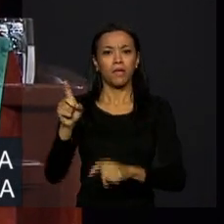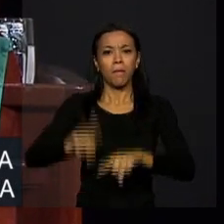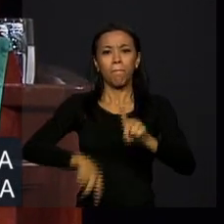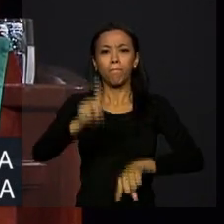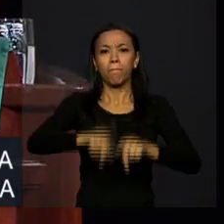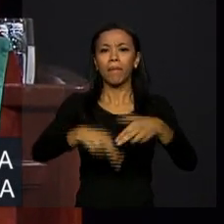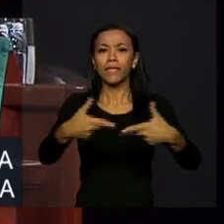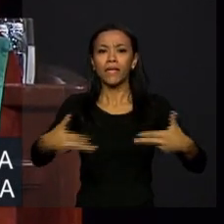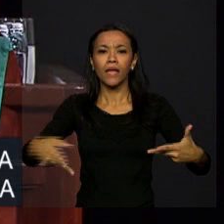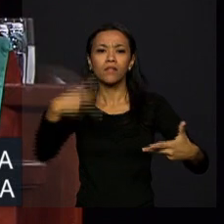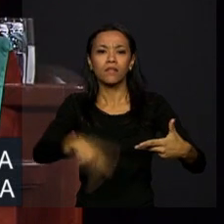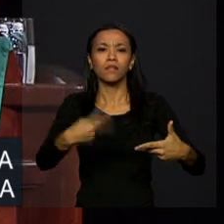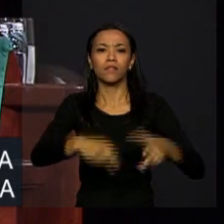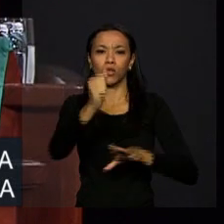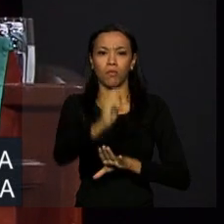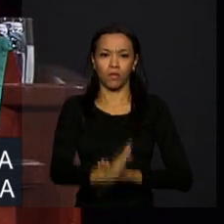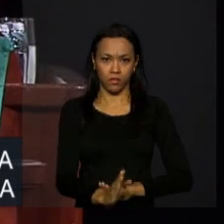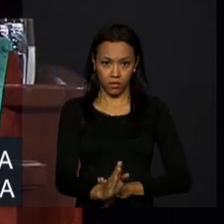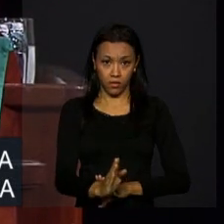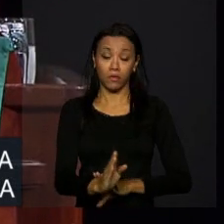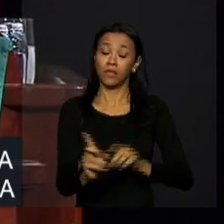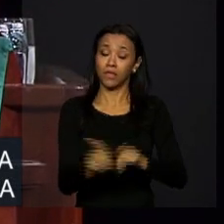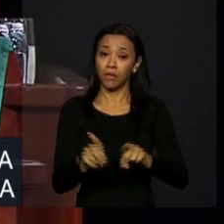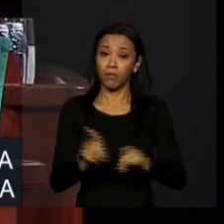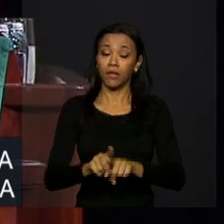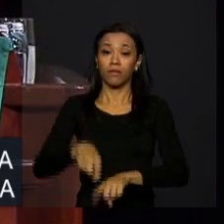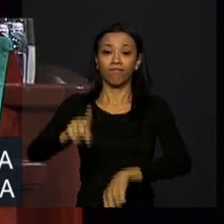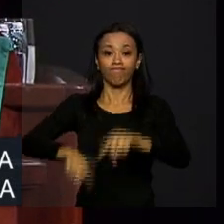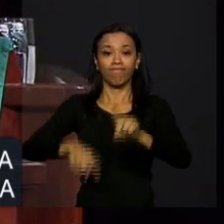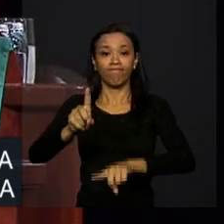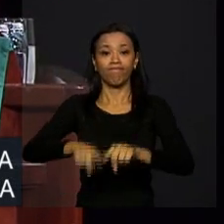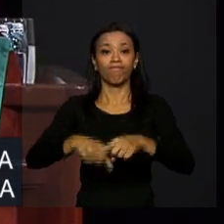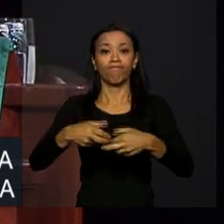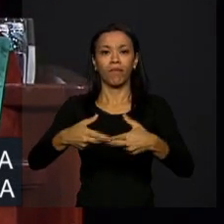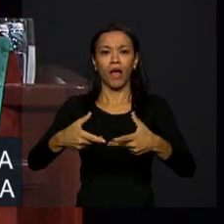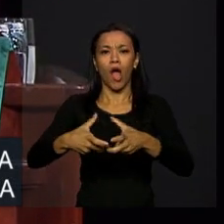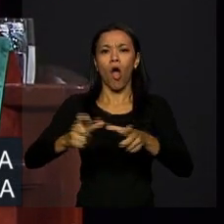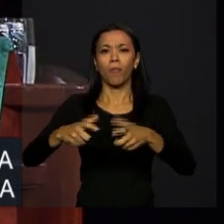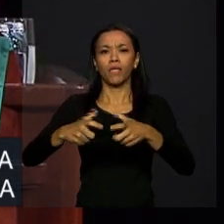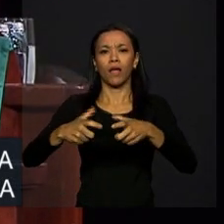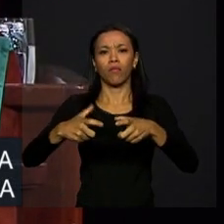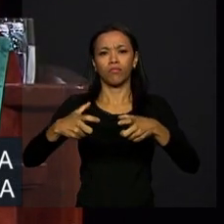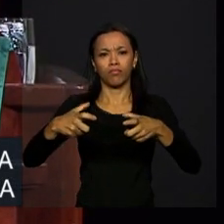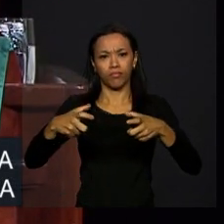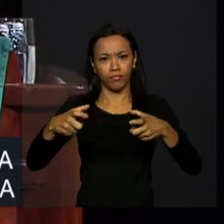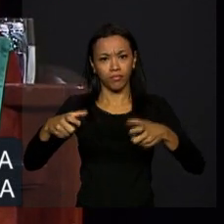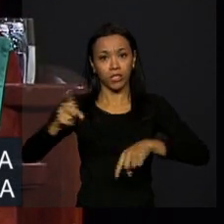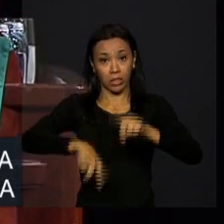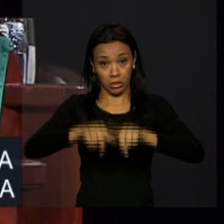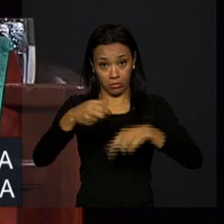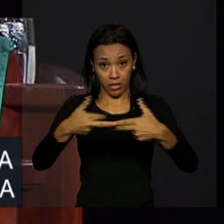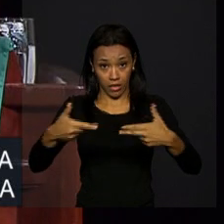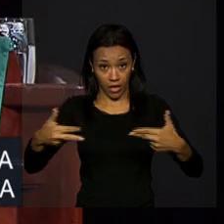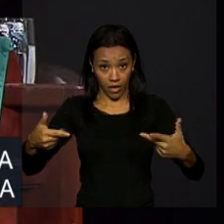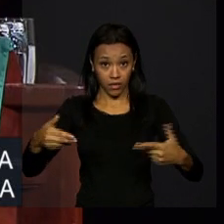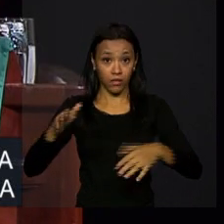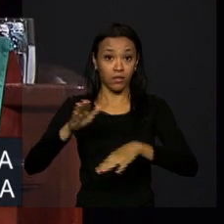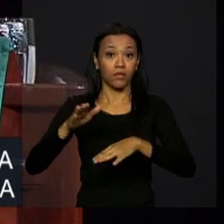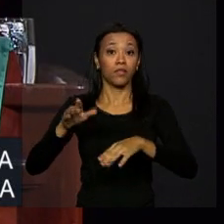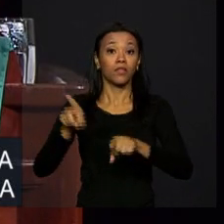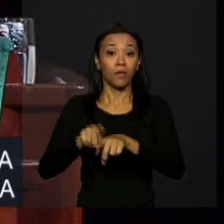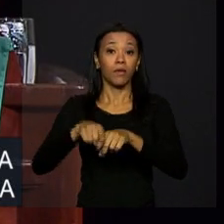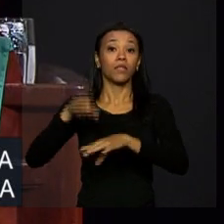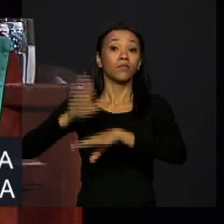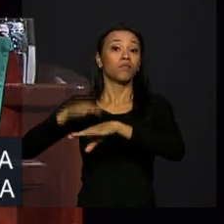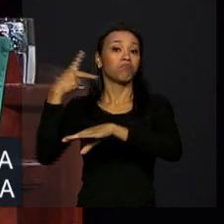manufaturados brasileiros e também para se aumentar a presença de produtos manufaturados